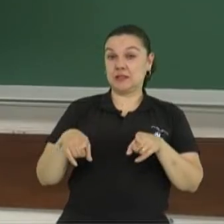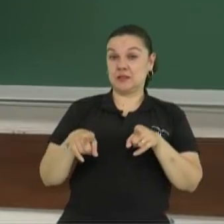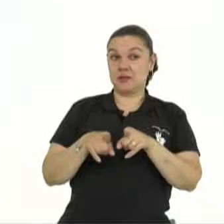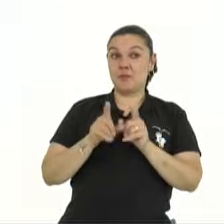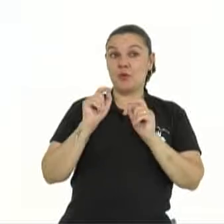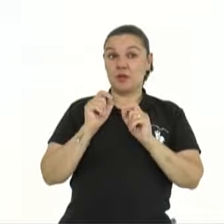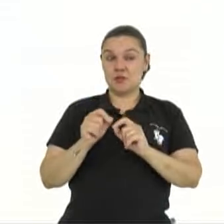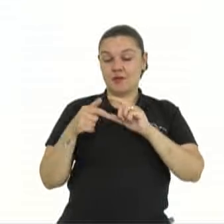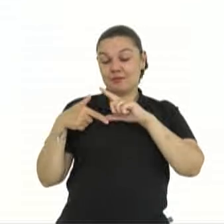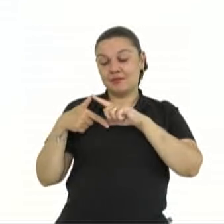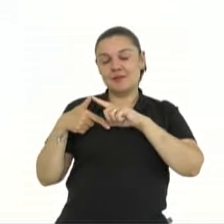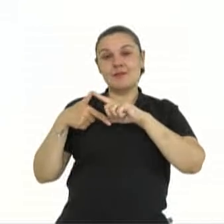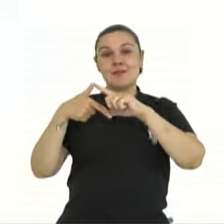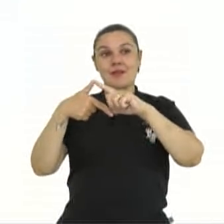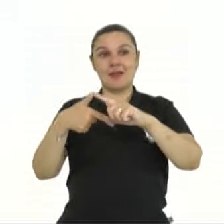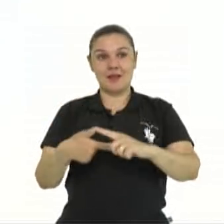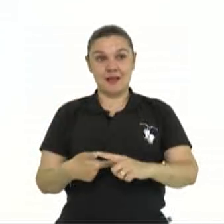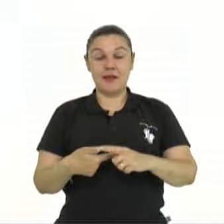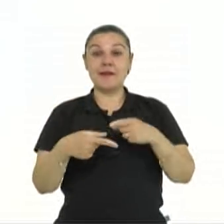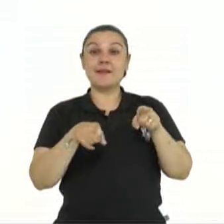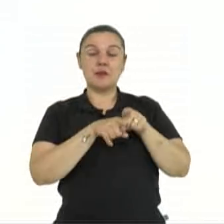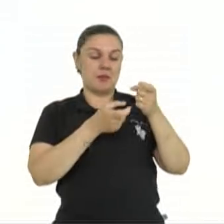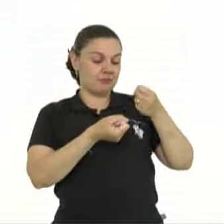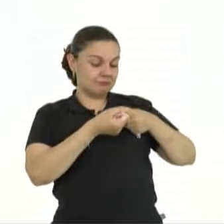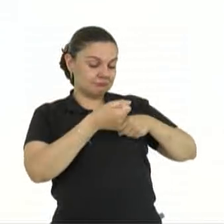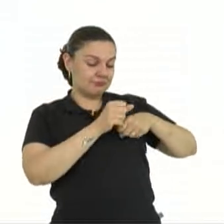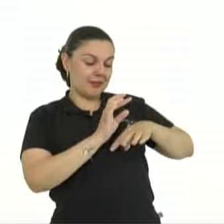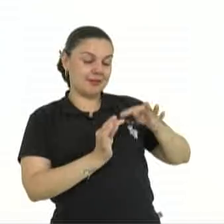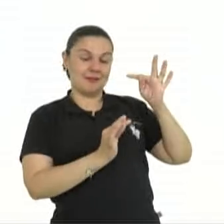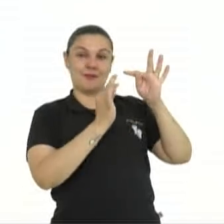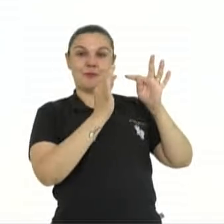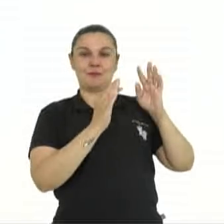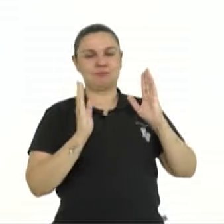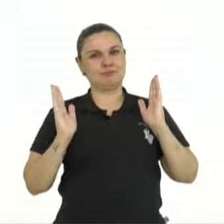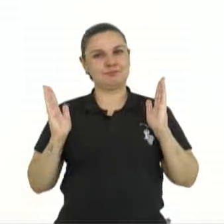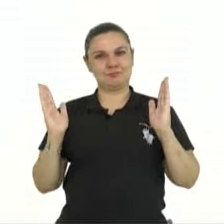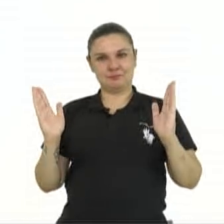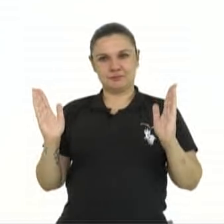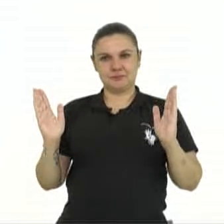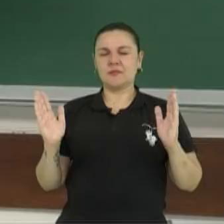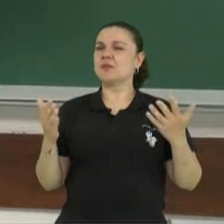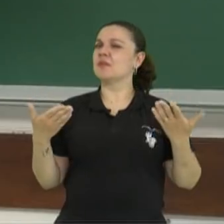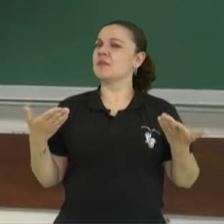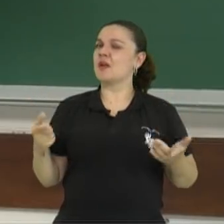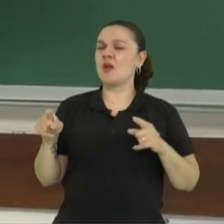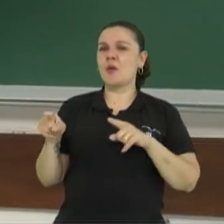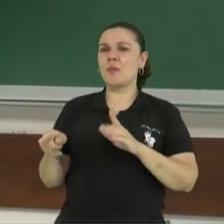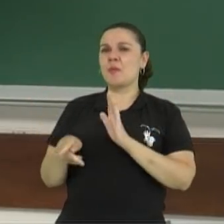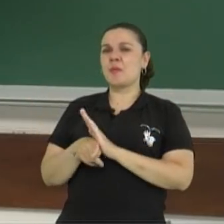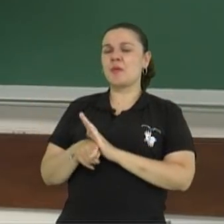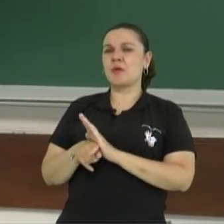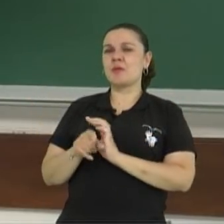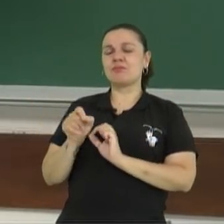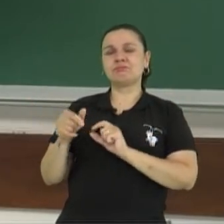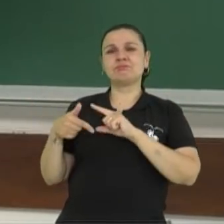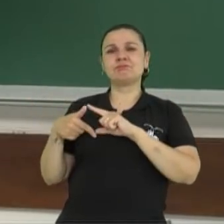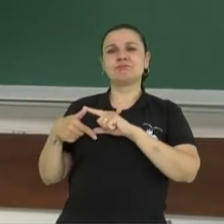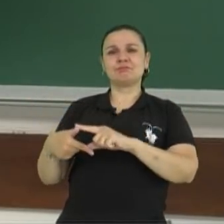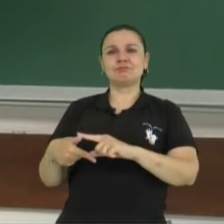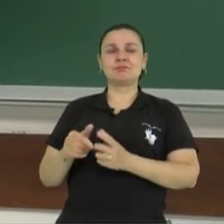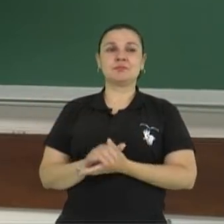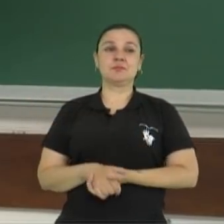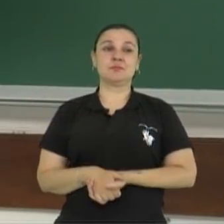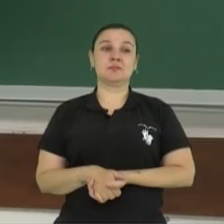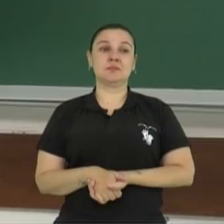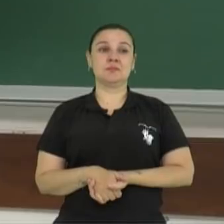indústrias também tradicionais e de alta tecnologia. Quem são as indústrias tradicionais?